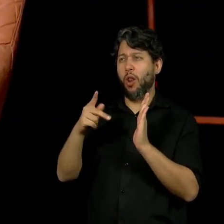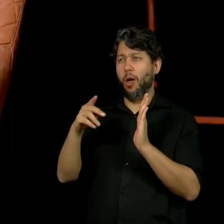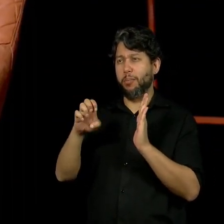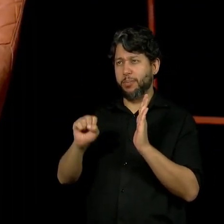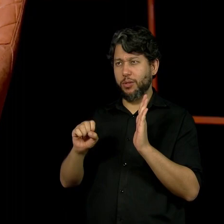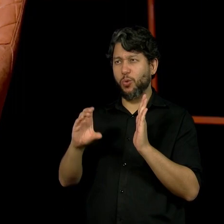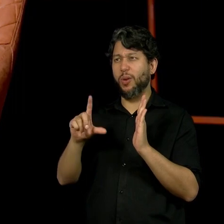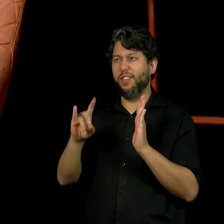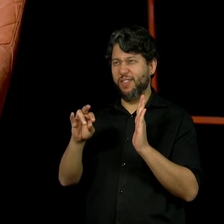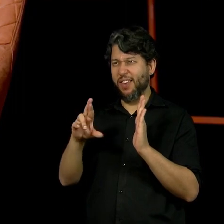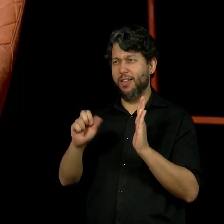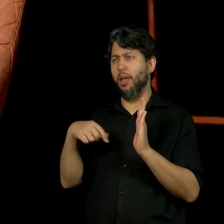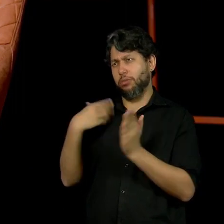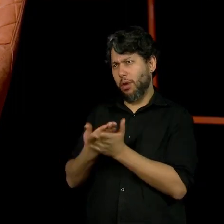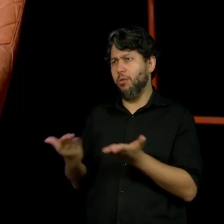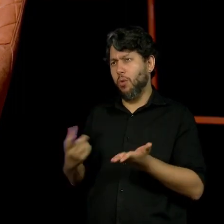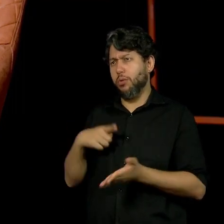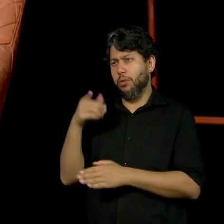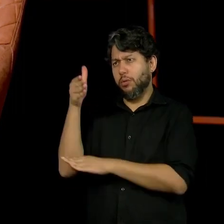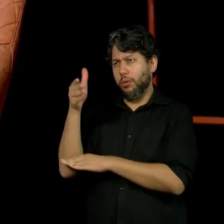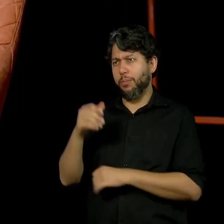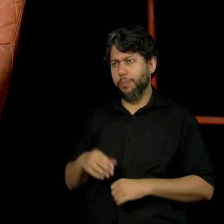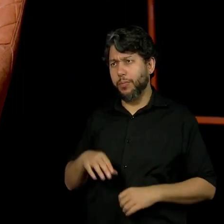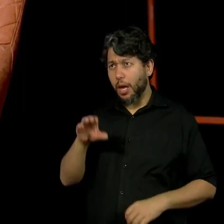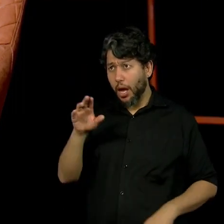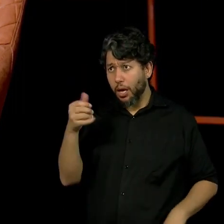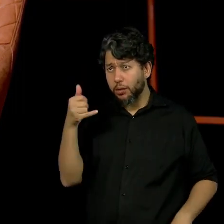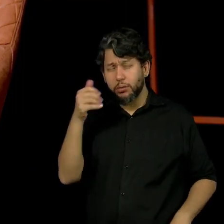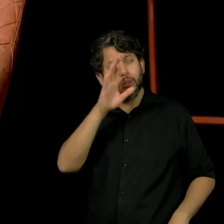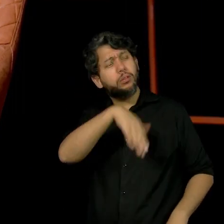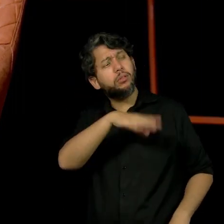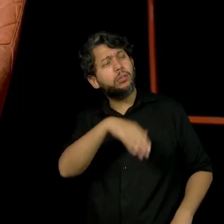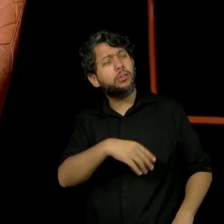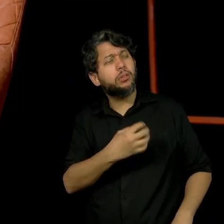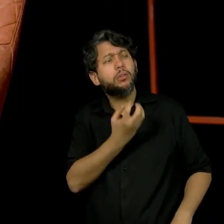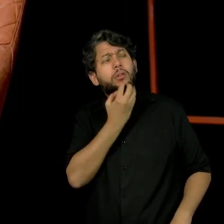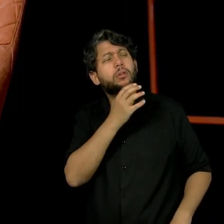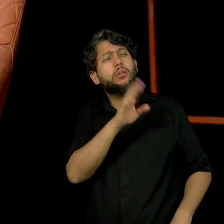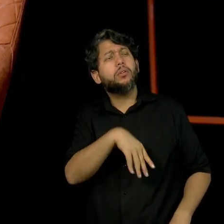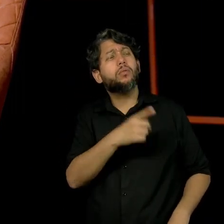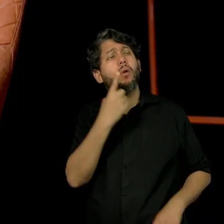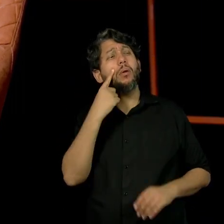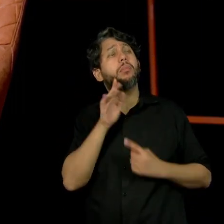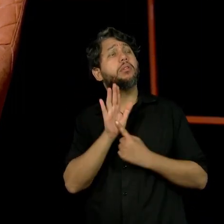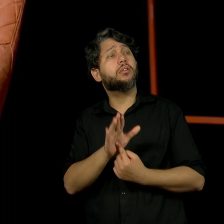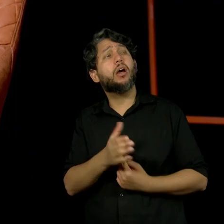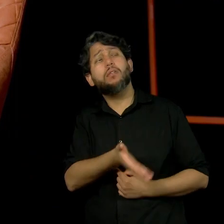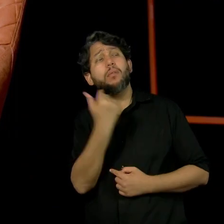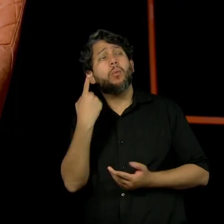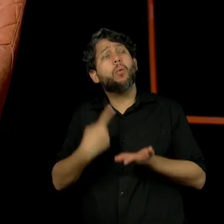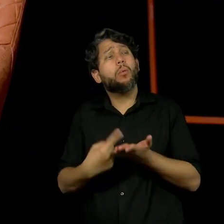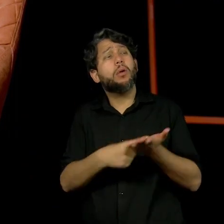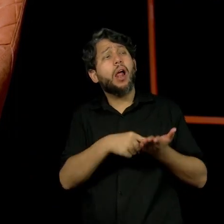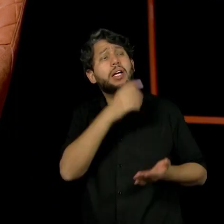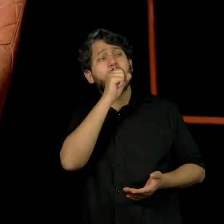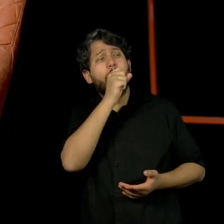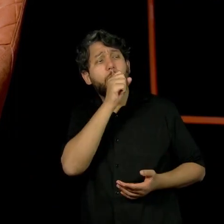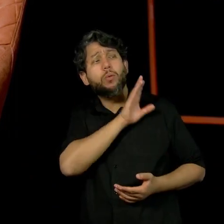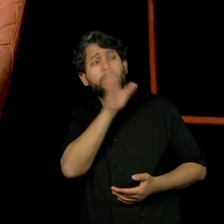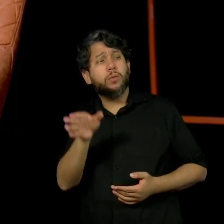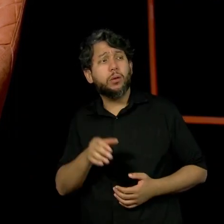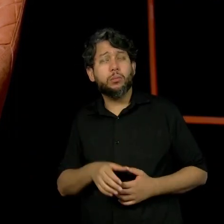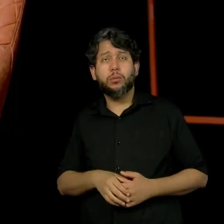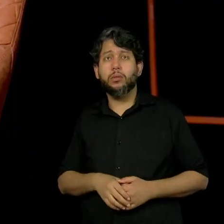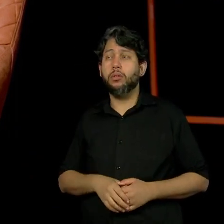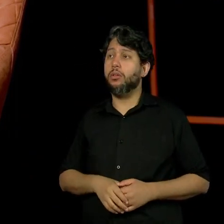até hoje ali o hotel, né? Aí ele falou, preciso apresentar uma coisa para você, vamos lá sábado, lá no programa.